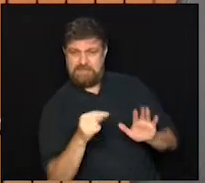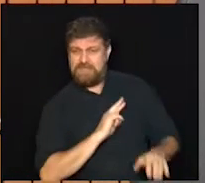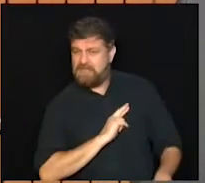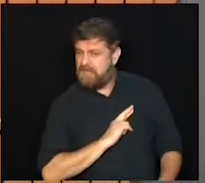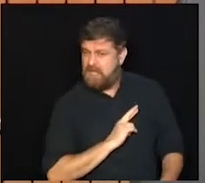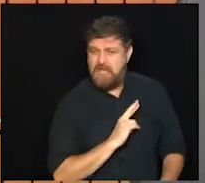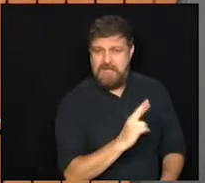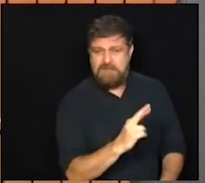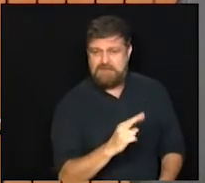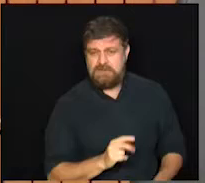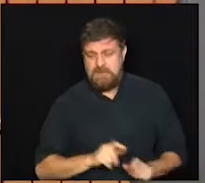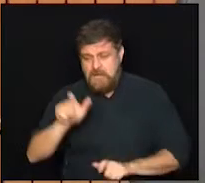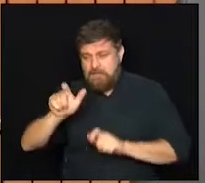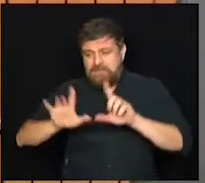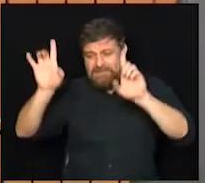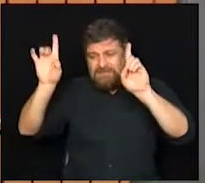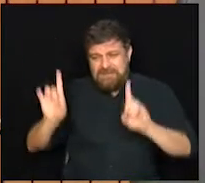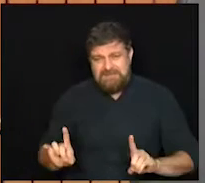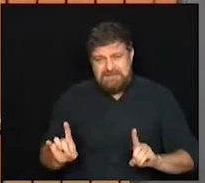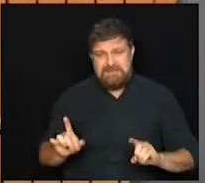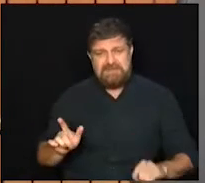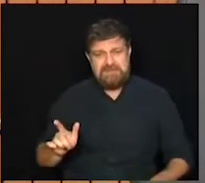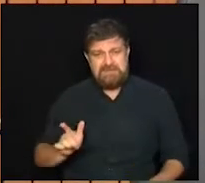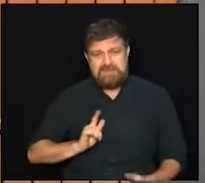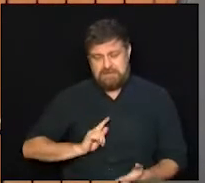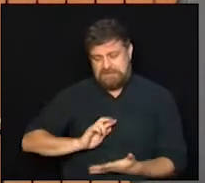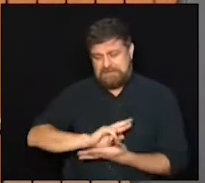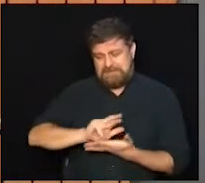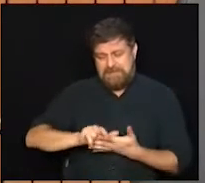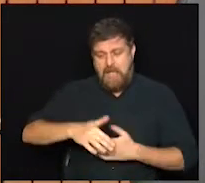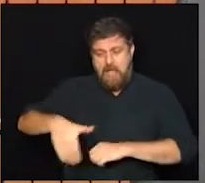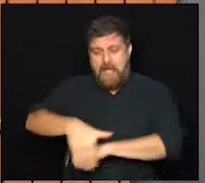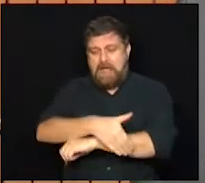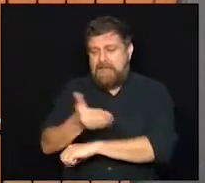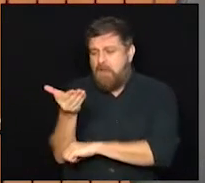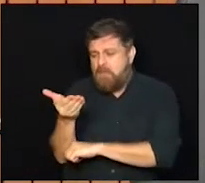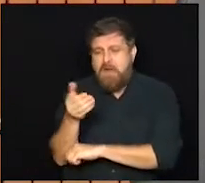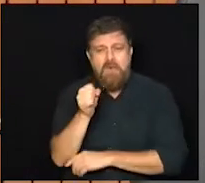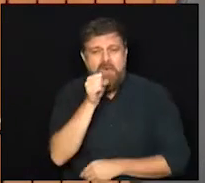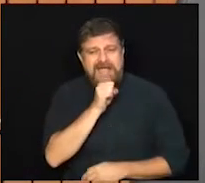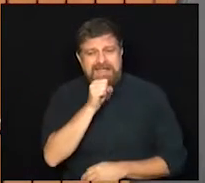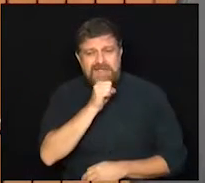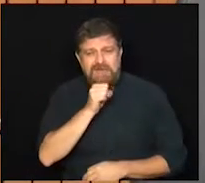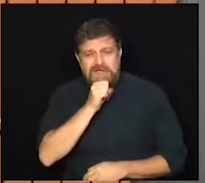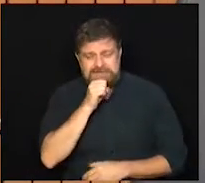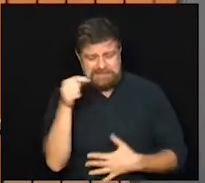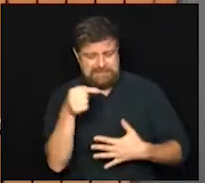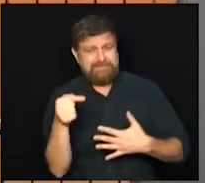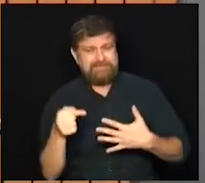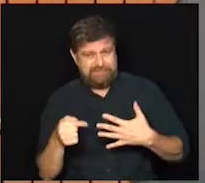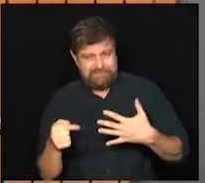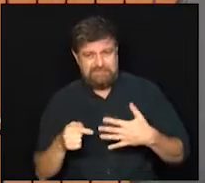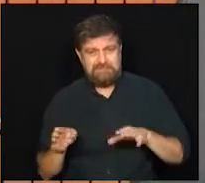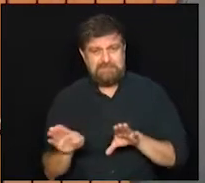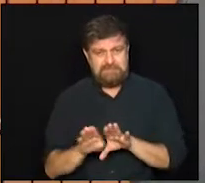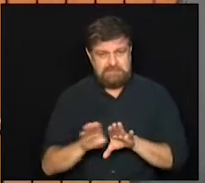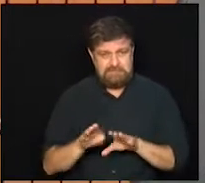religiosa, pessoas com deficiência ou em situação de rua, idosos, os ingestos